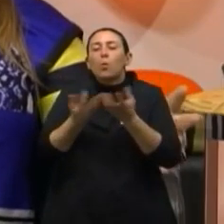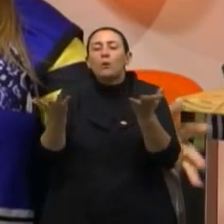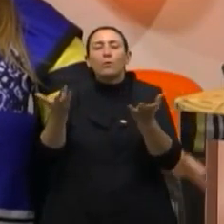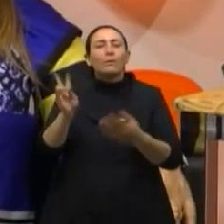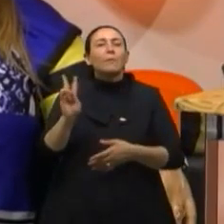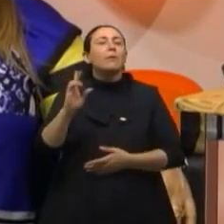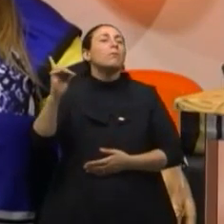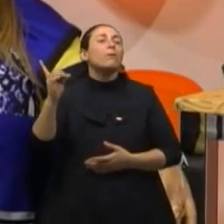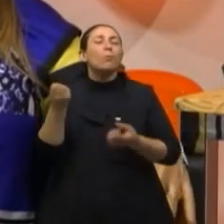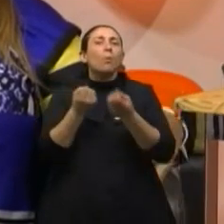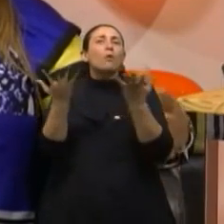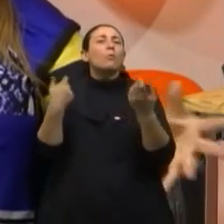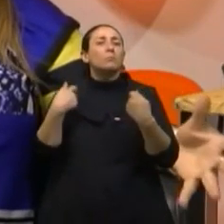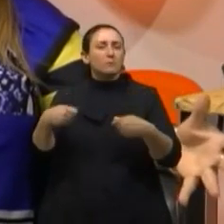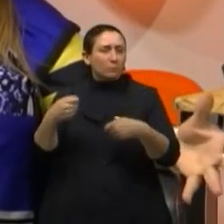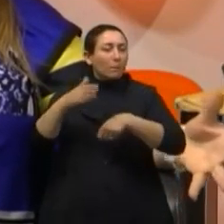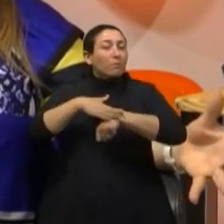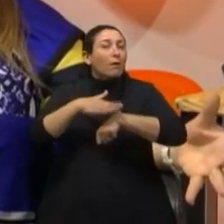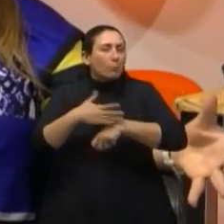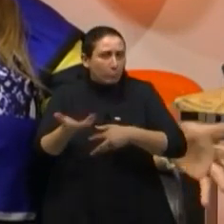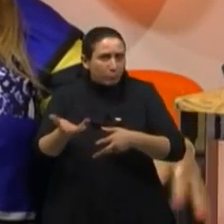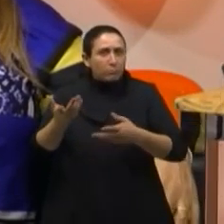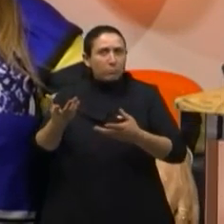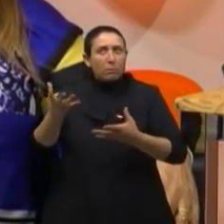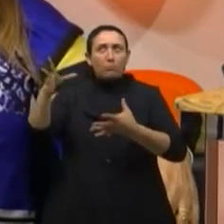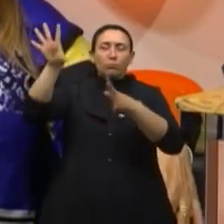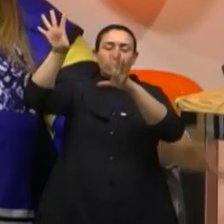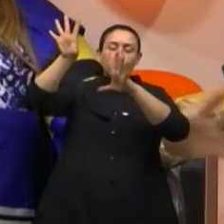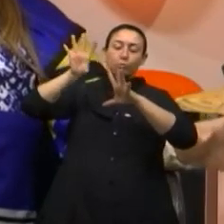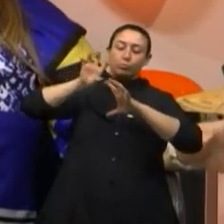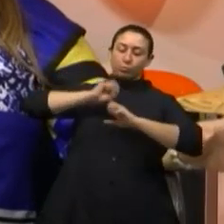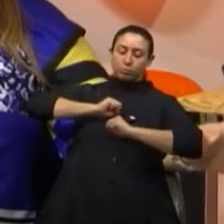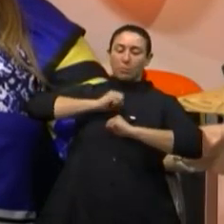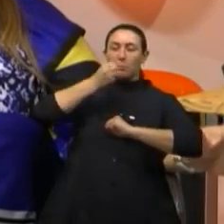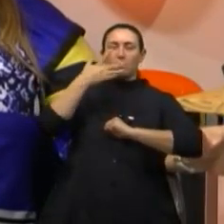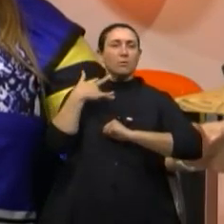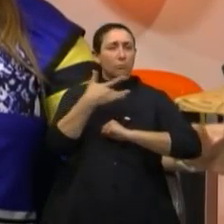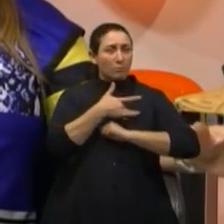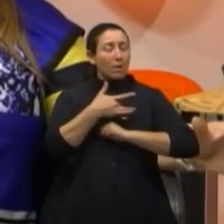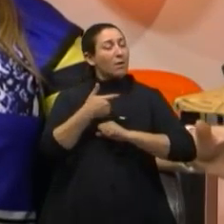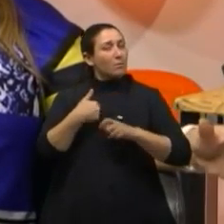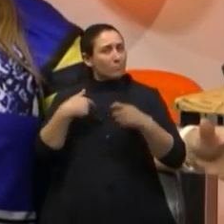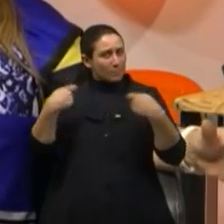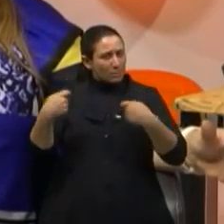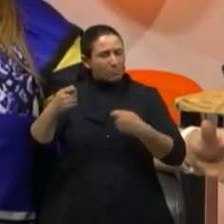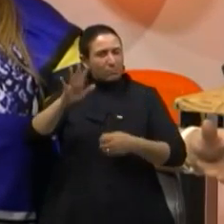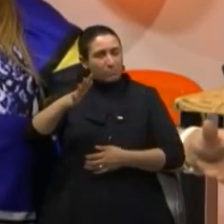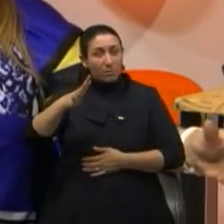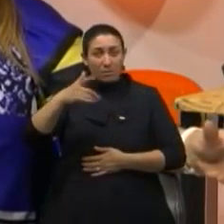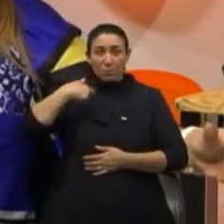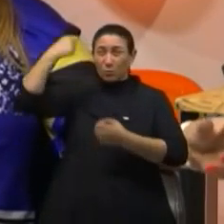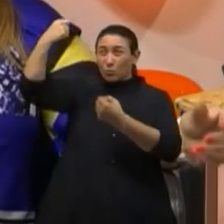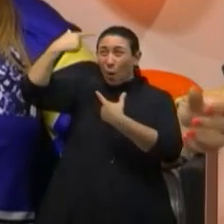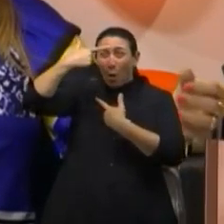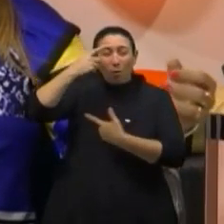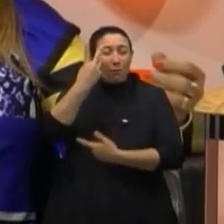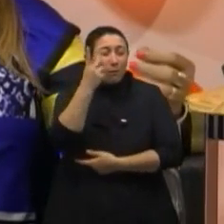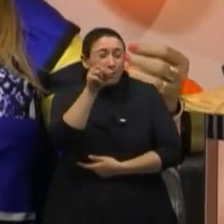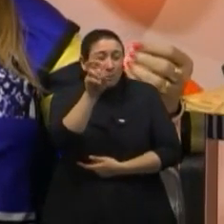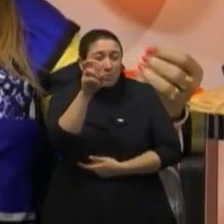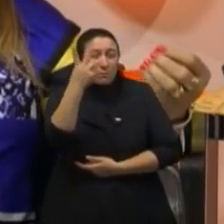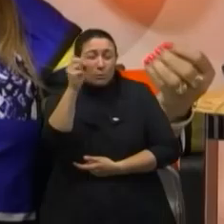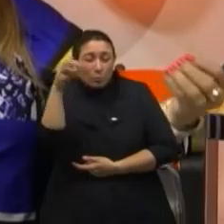benéfica de vitamina D e fisiológica sim Eu precisaria tomar 10 copos de leite ao dia então é